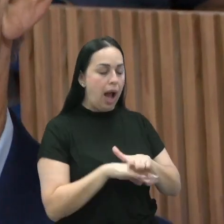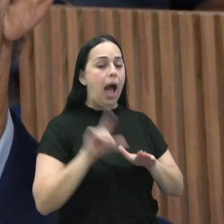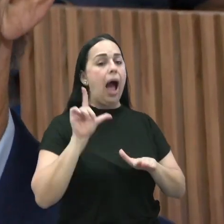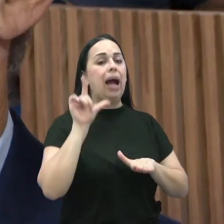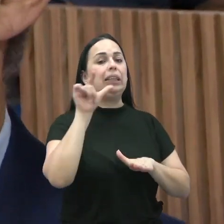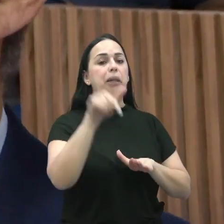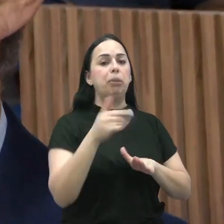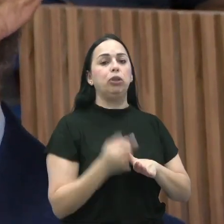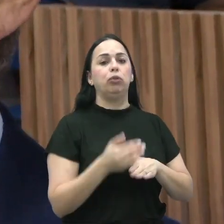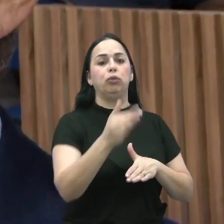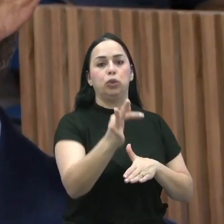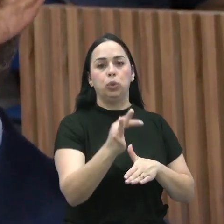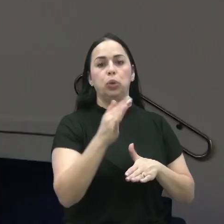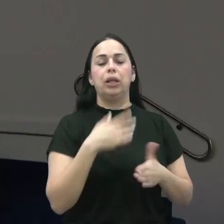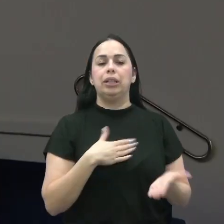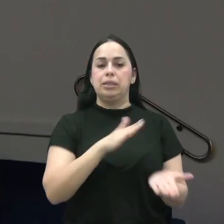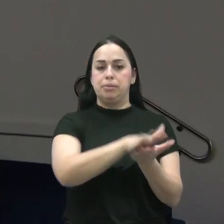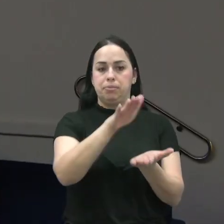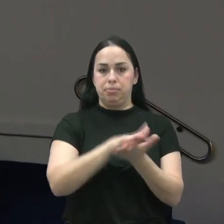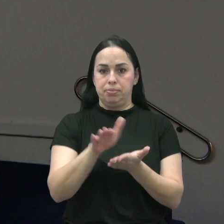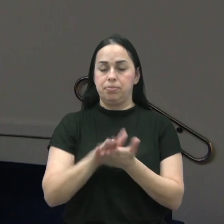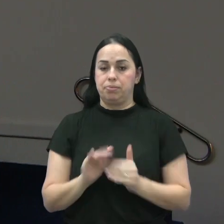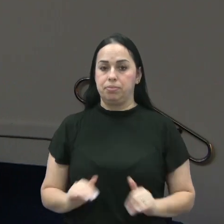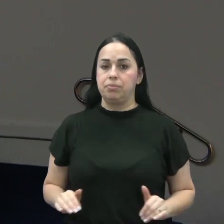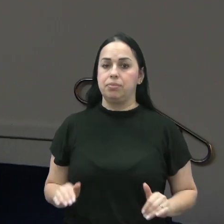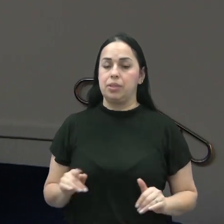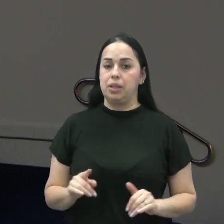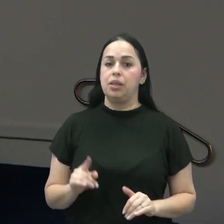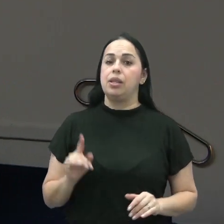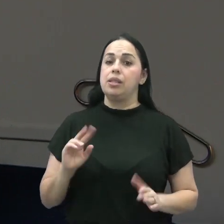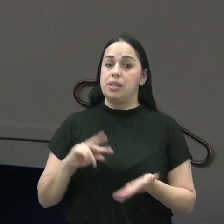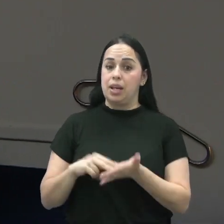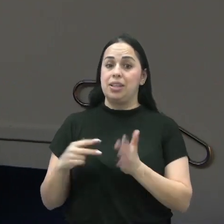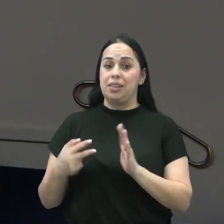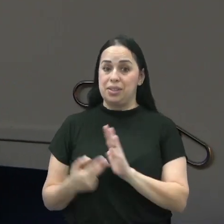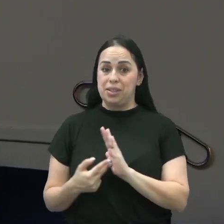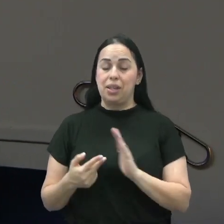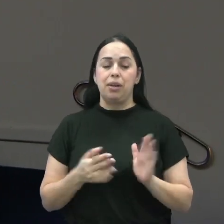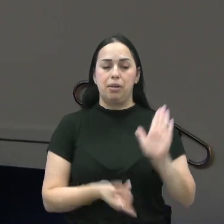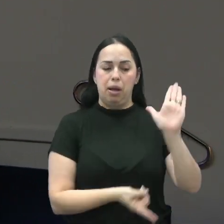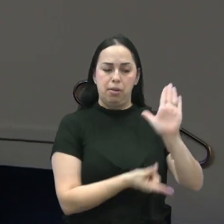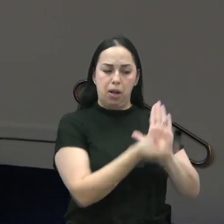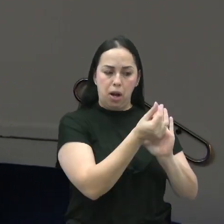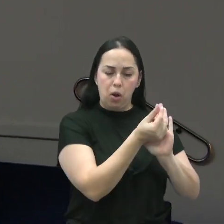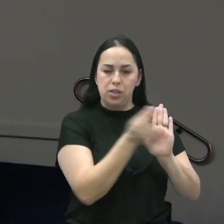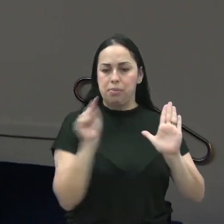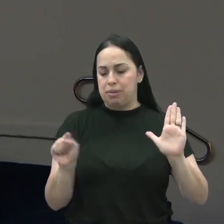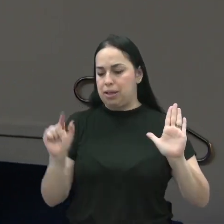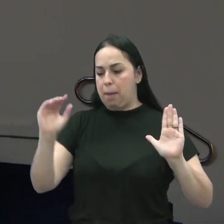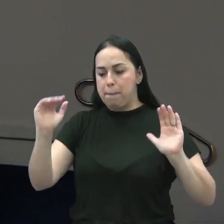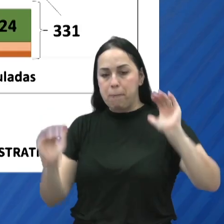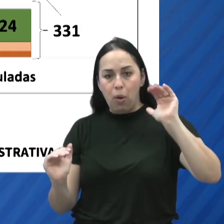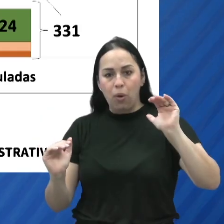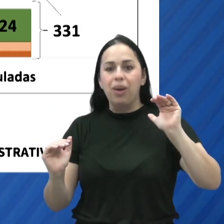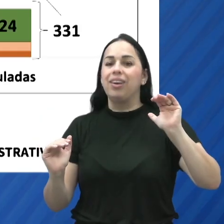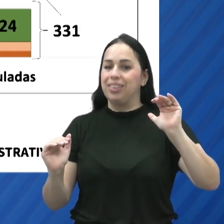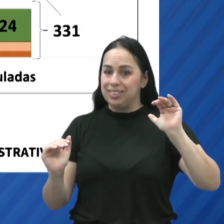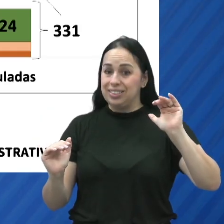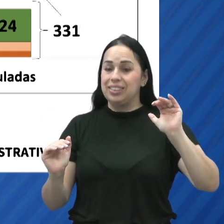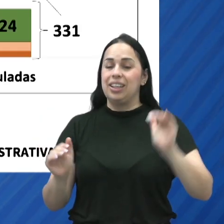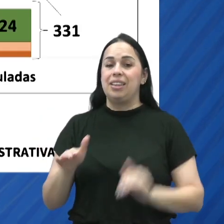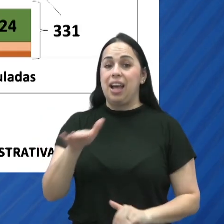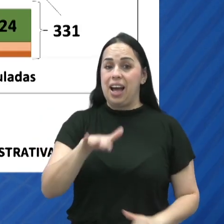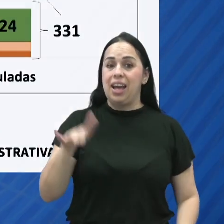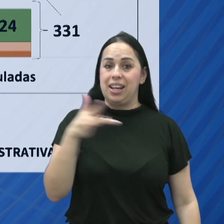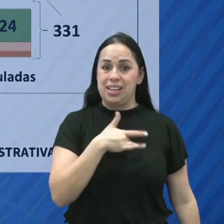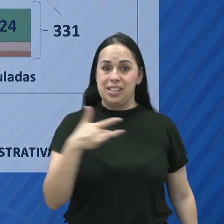às despesas que vão ocorrer no resto do ano. Os gastos ficaram 0,5% menor do que os valores previstos. As despesas